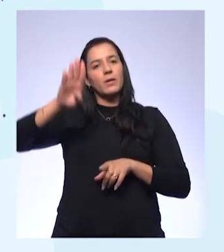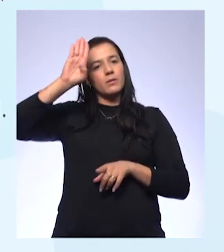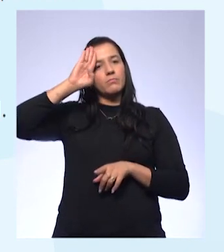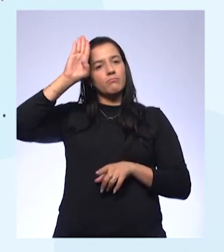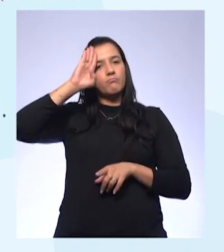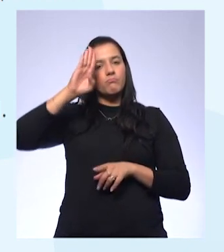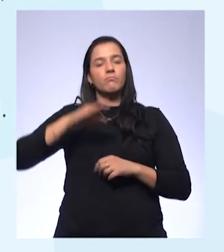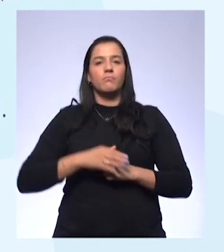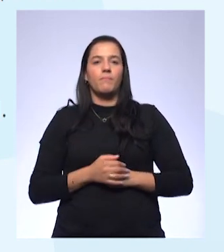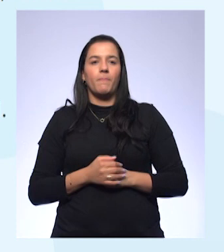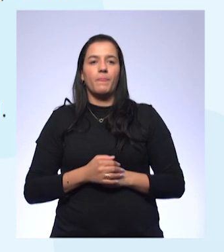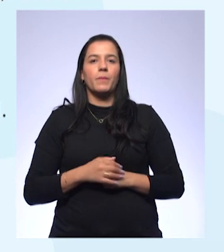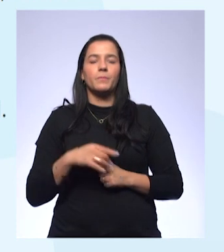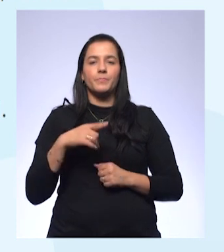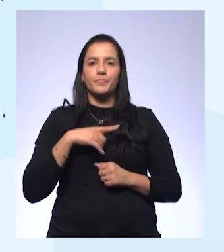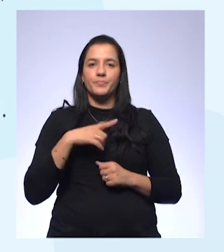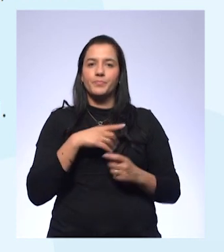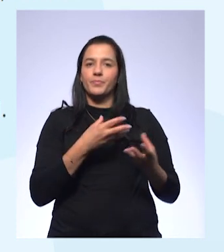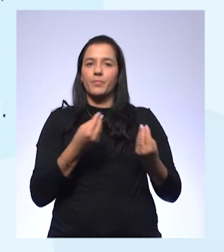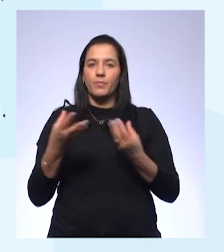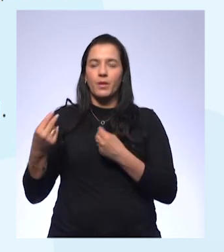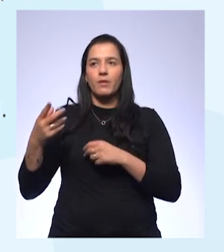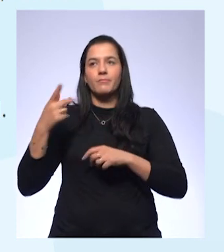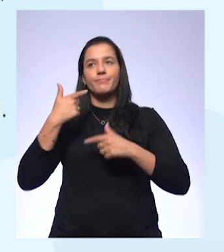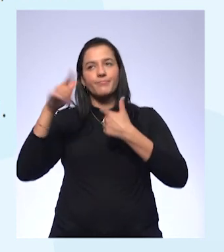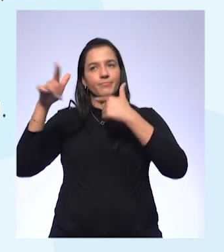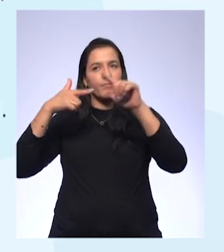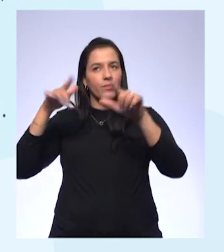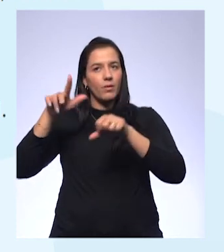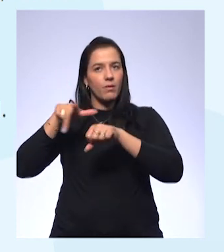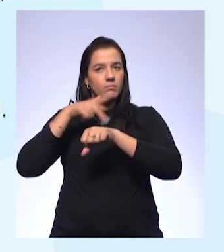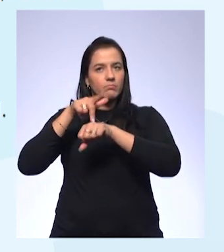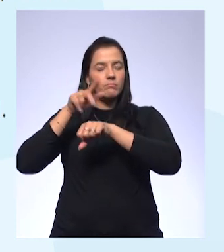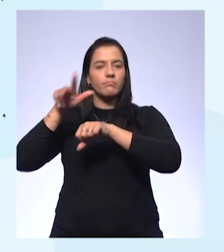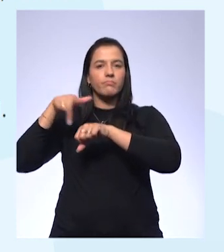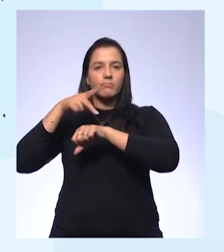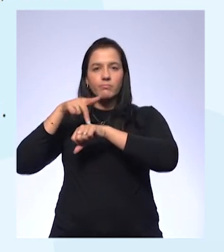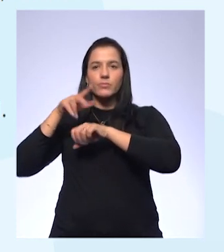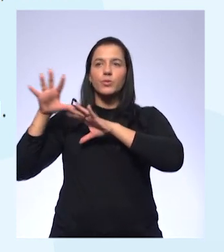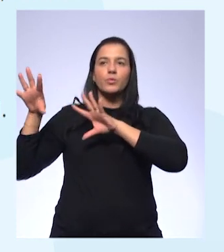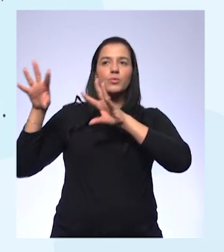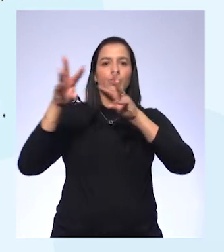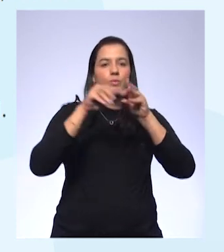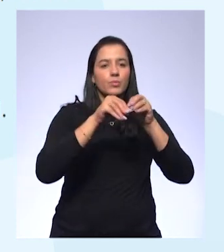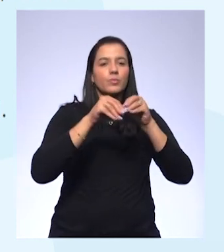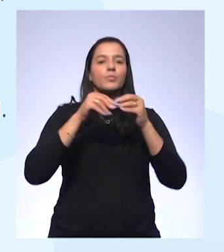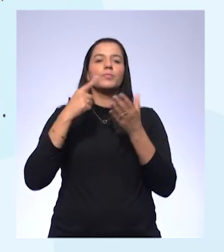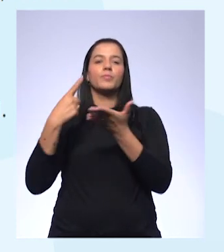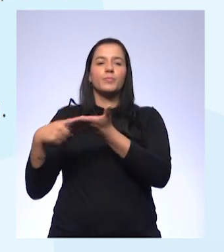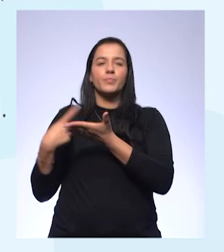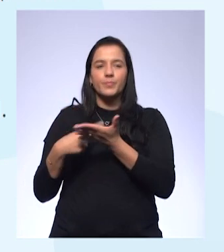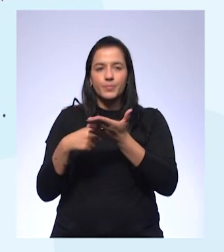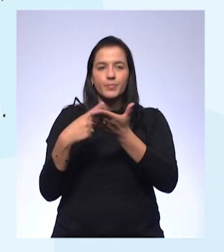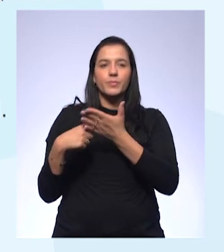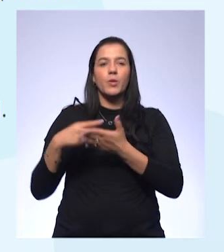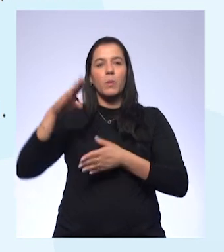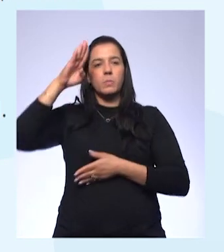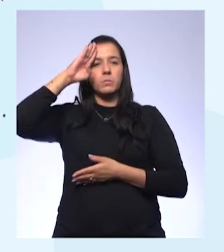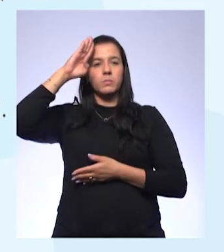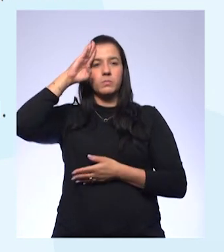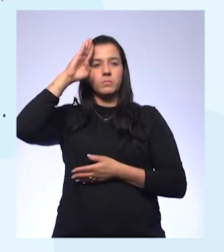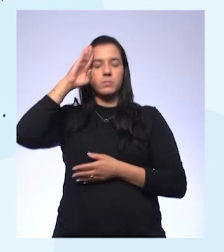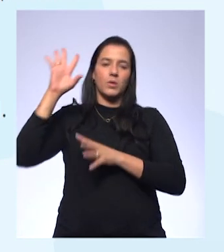um aparelhamento em nível internacional, né? Uma interligação entre todos os países que tinham ditaduras